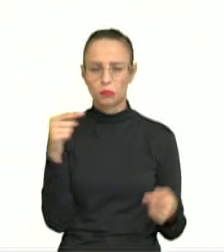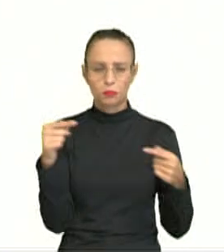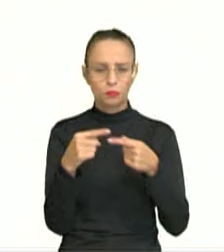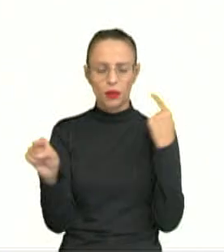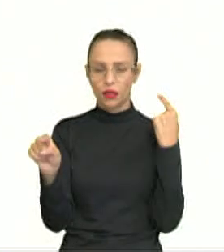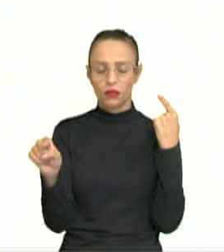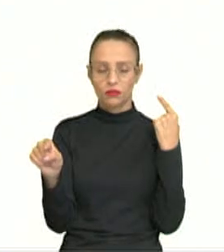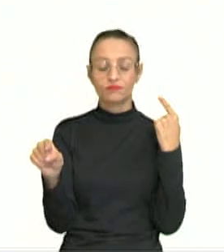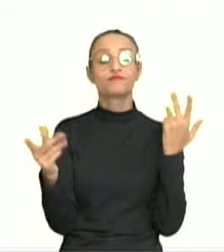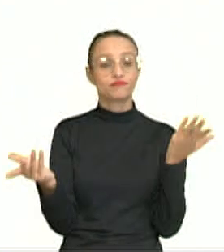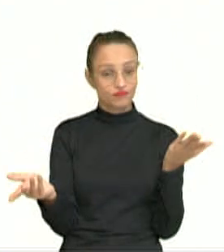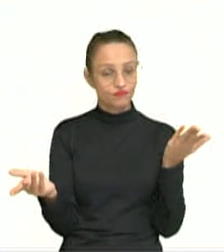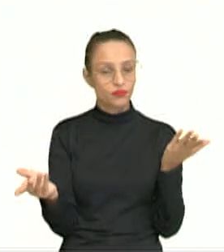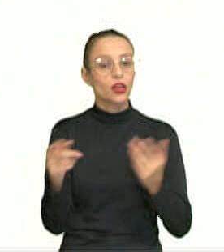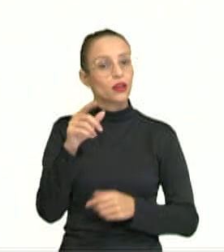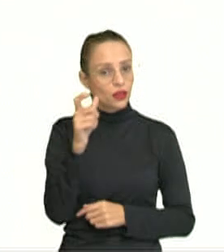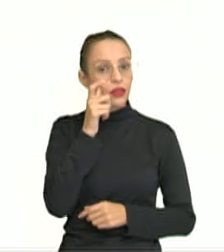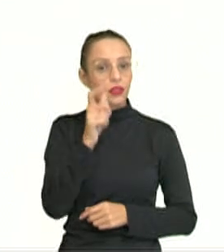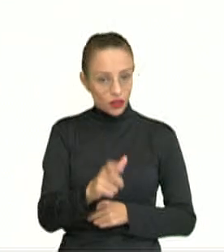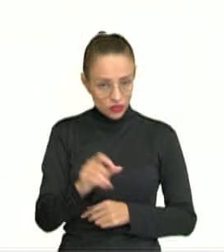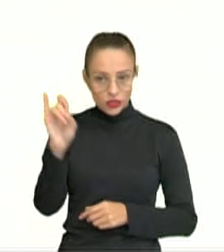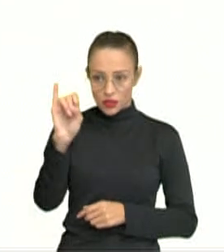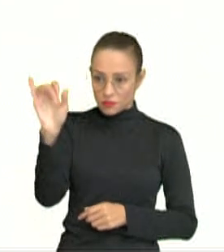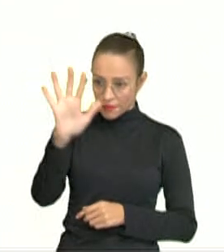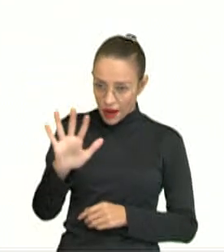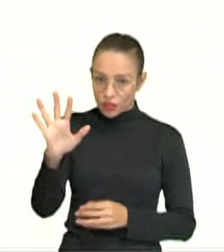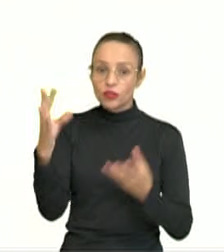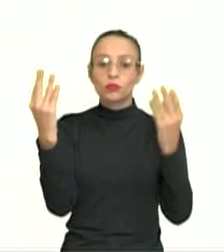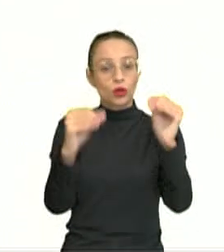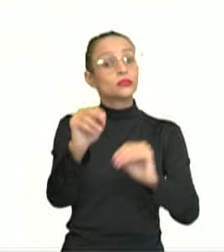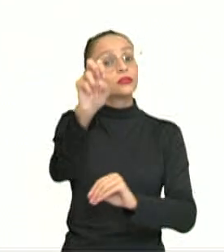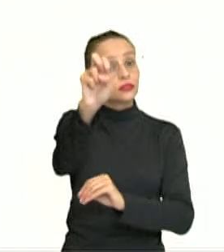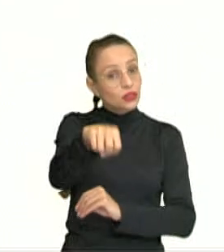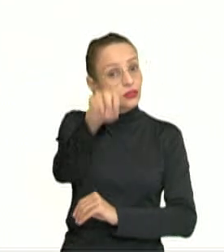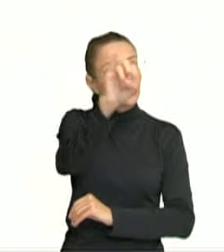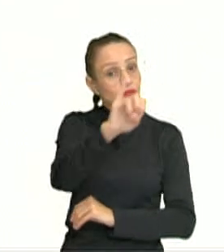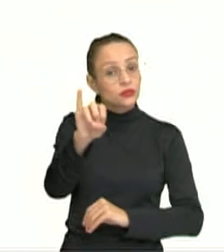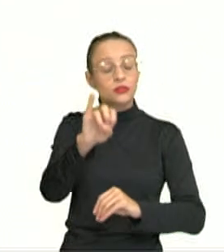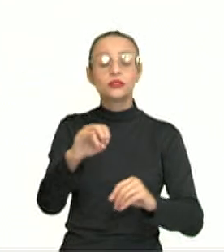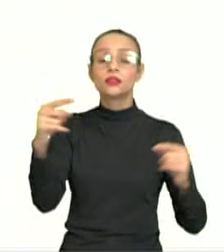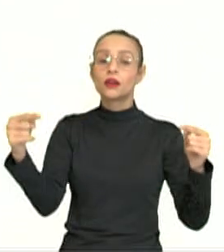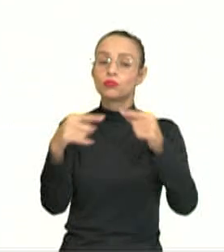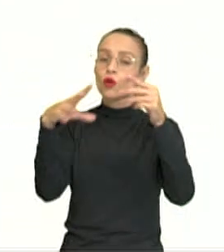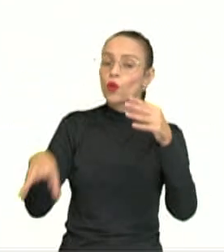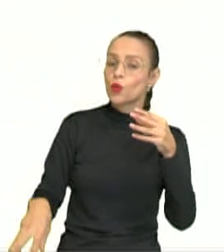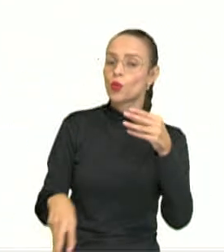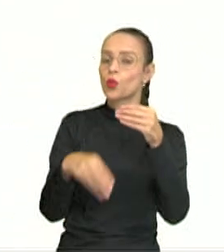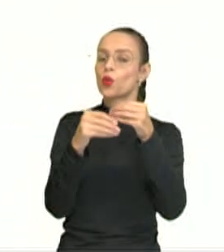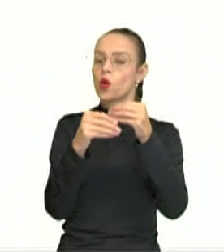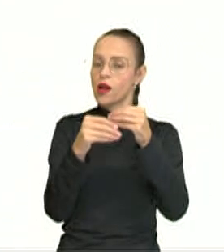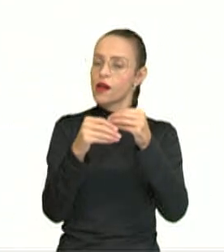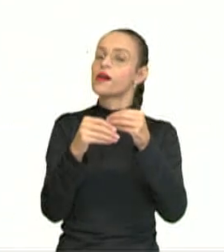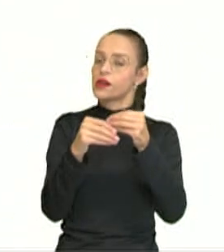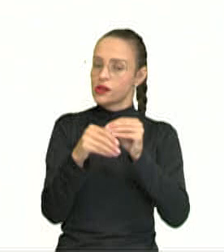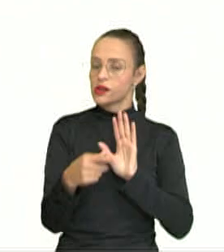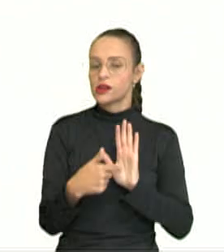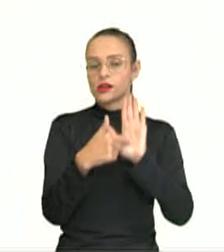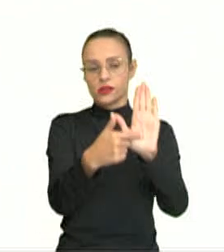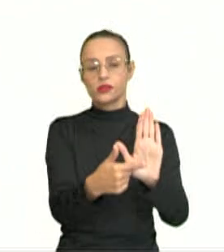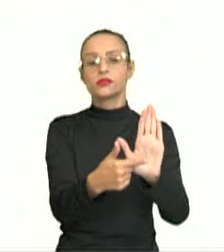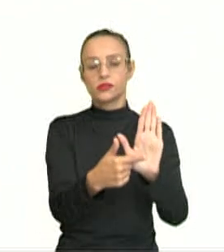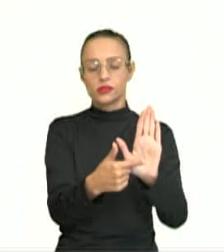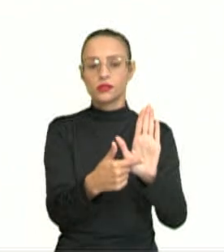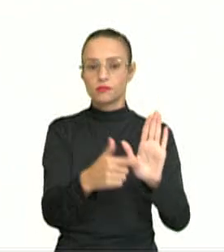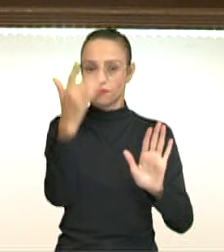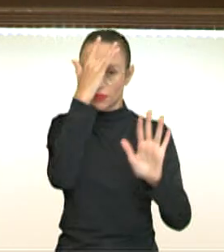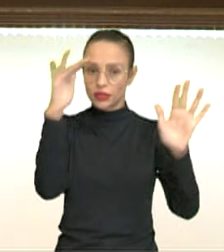a atenção do público. É interessante colocar imagens? Sim, quando elas agreguem ali um valor para a tua apresentação, para que